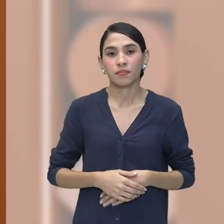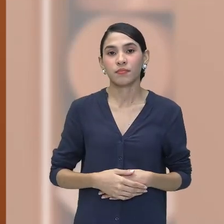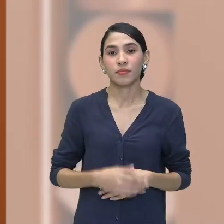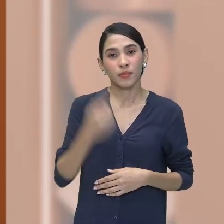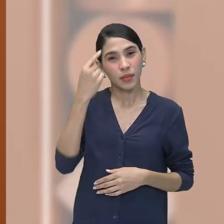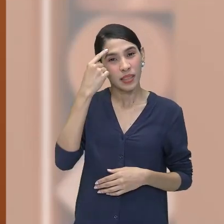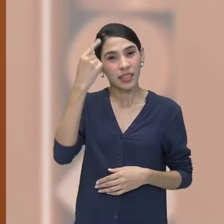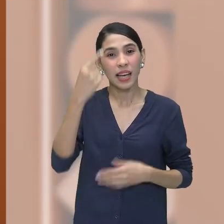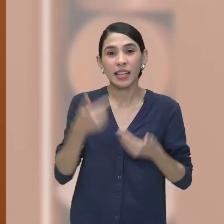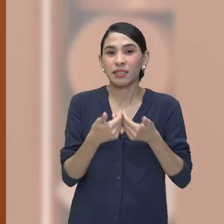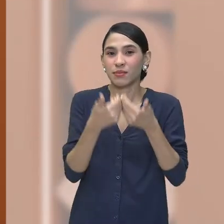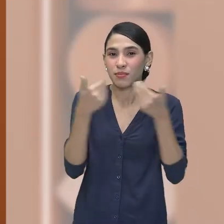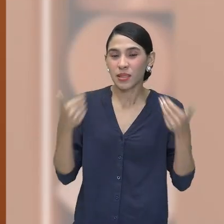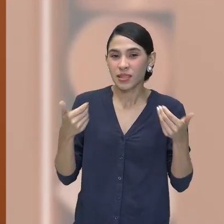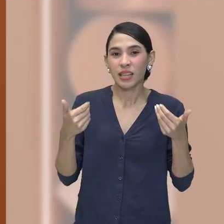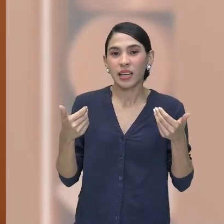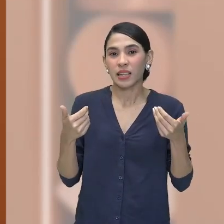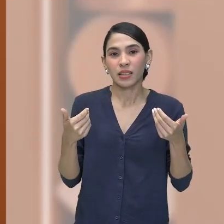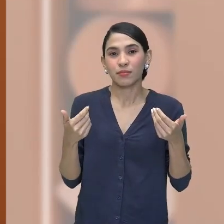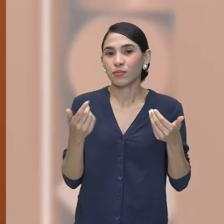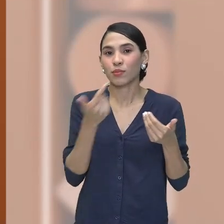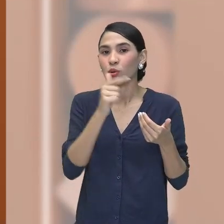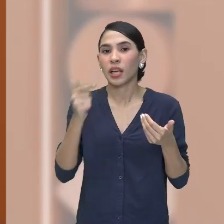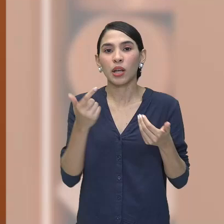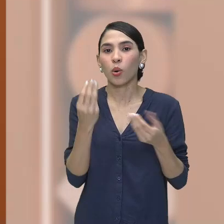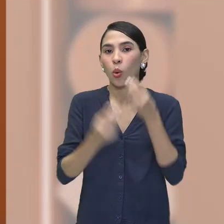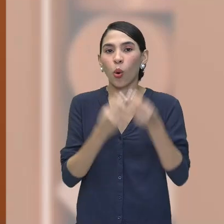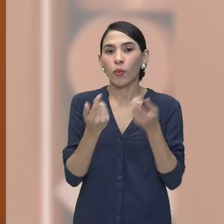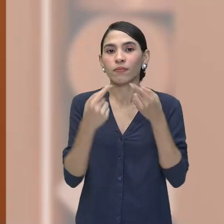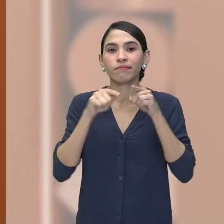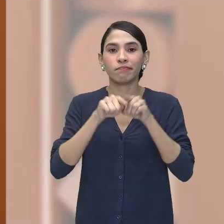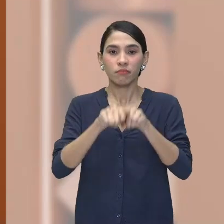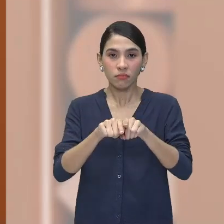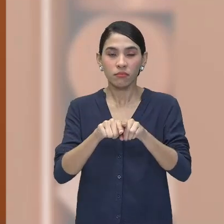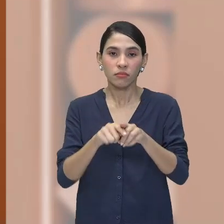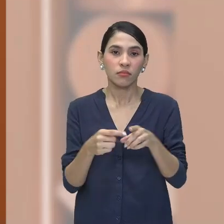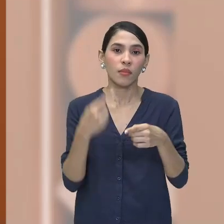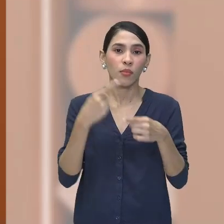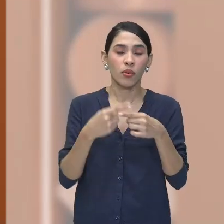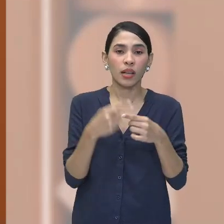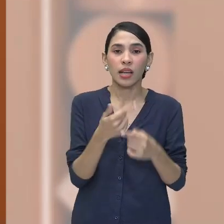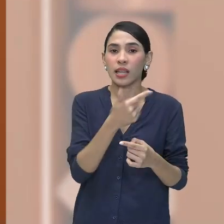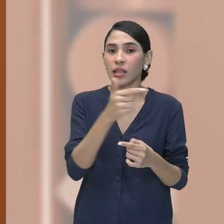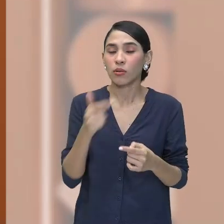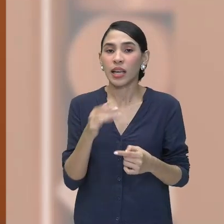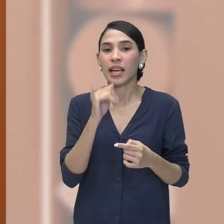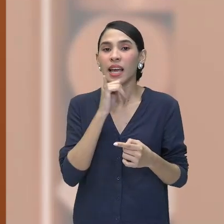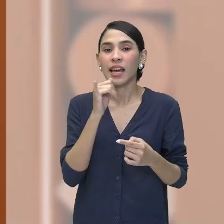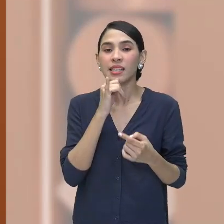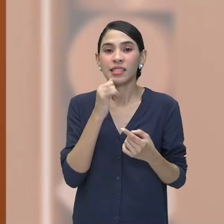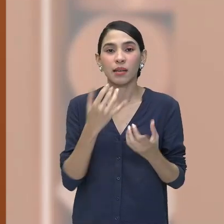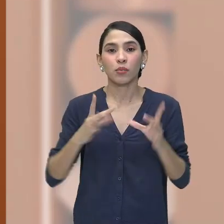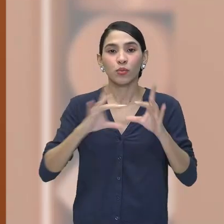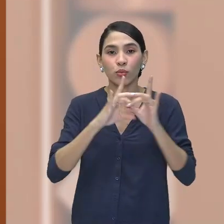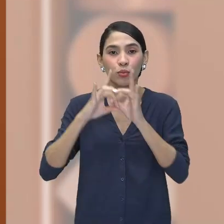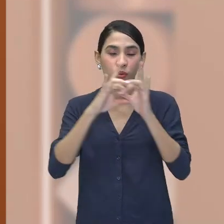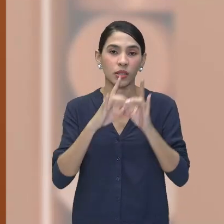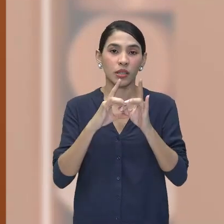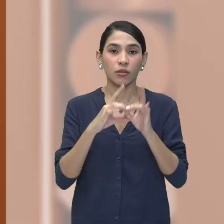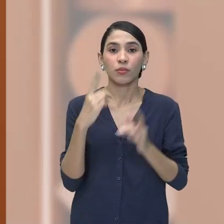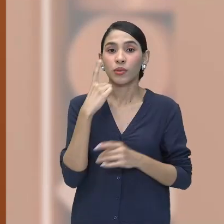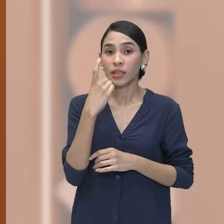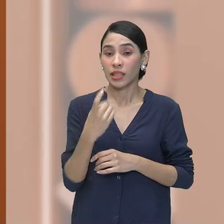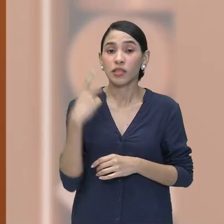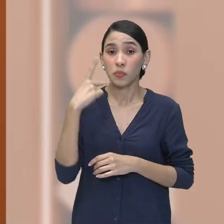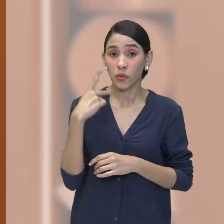não se mantém, né? Não consegue subsistir. Por quê? Porque não há uma integração entre os interesses políticos